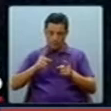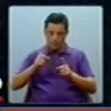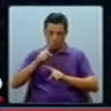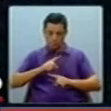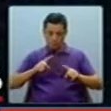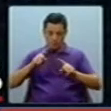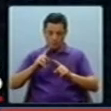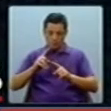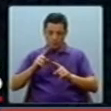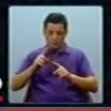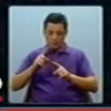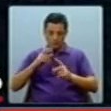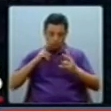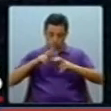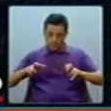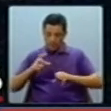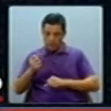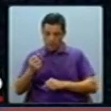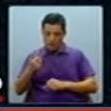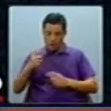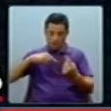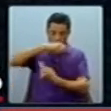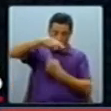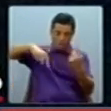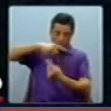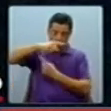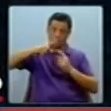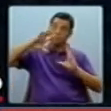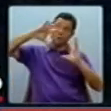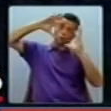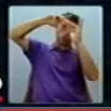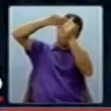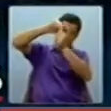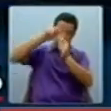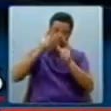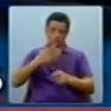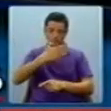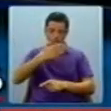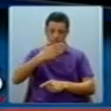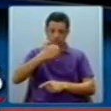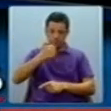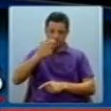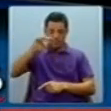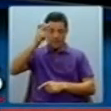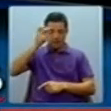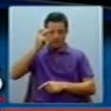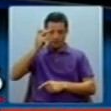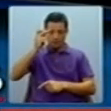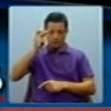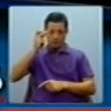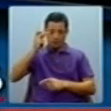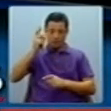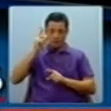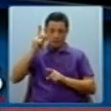um exoplaneta que também foi descoberto recentemente, que anda a vaguear pelo espaço, a cerca de 75 anos-luz de distância.